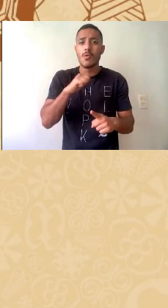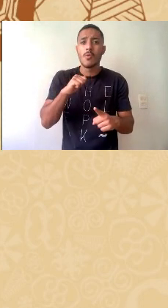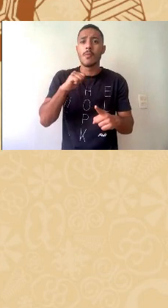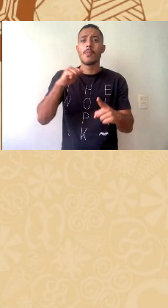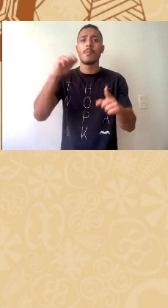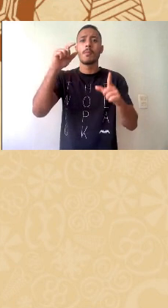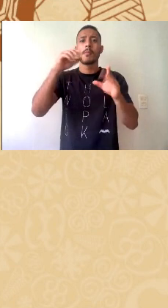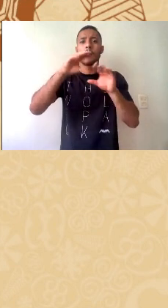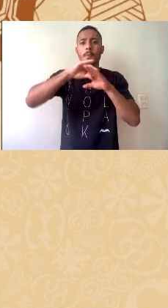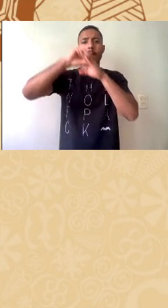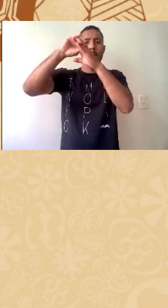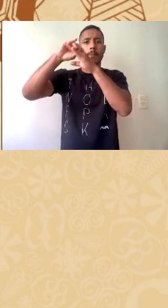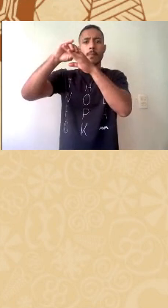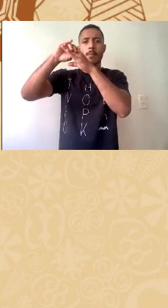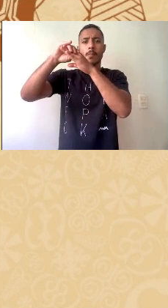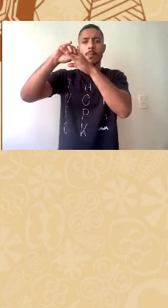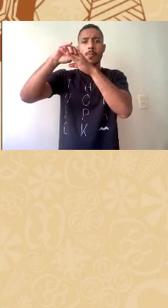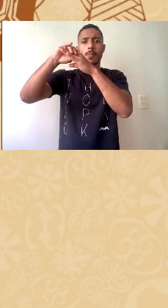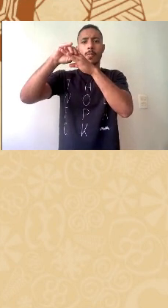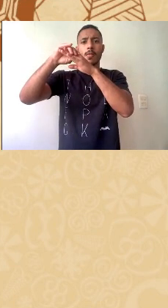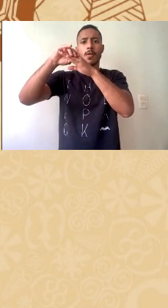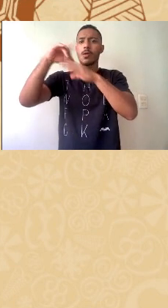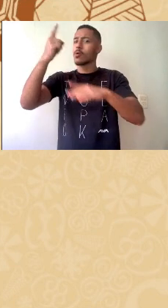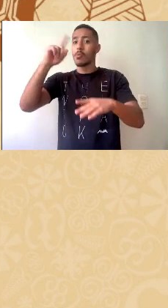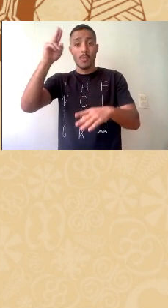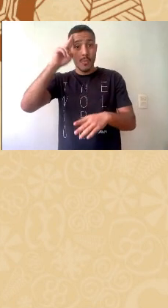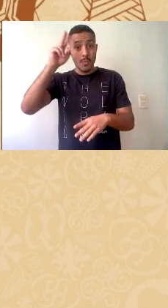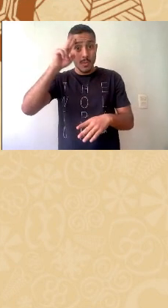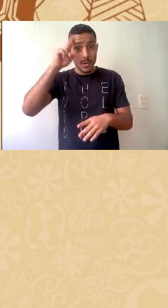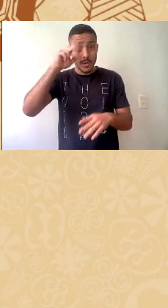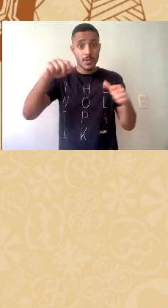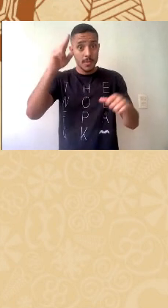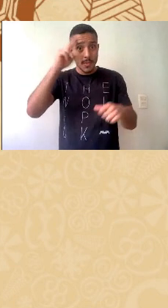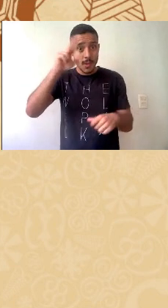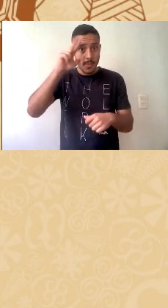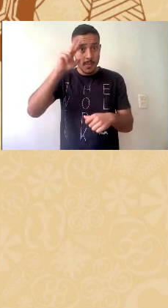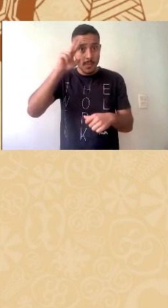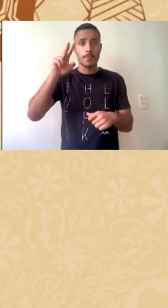não podemos esquecer dessa ação próximo.